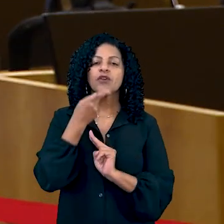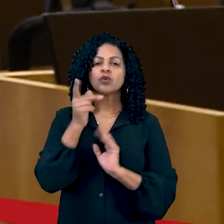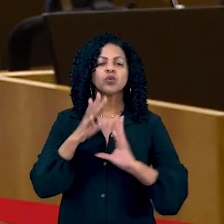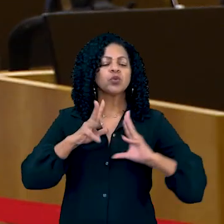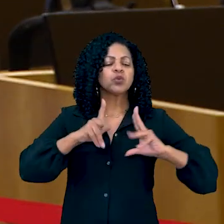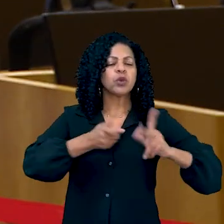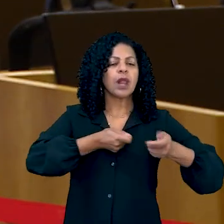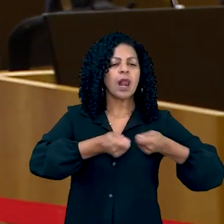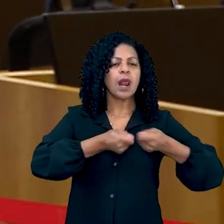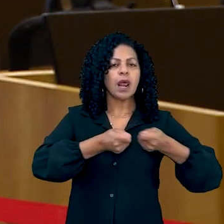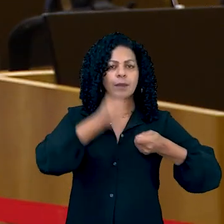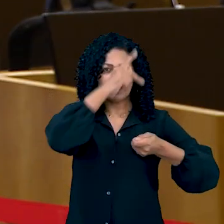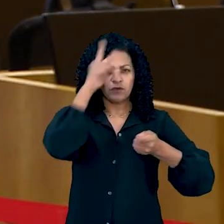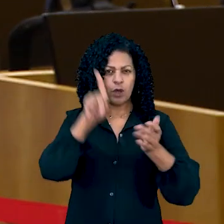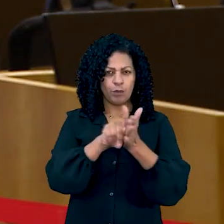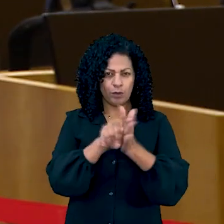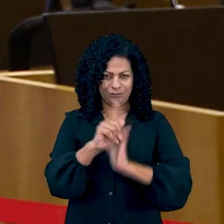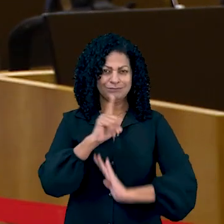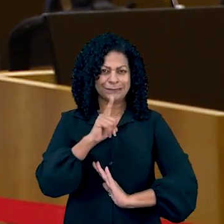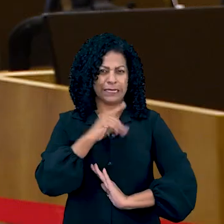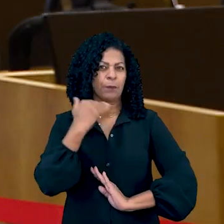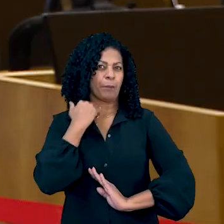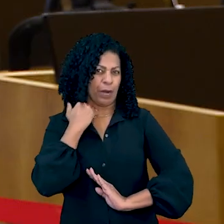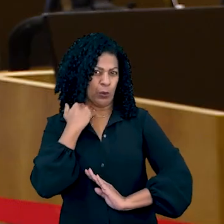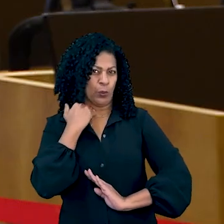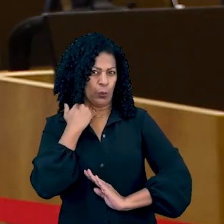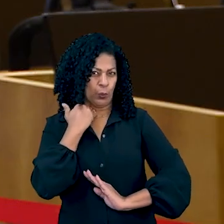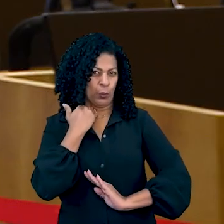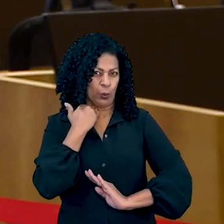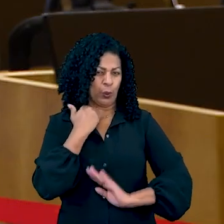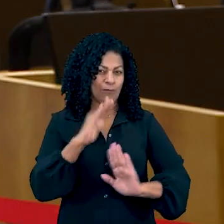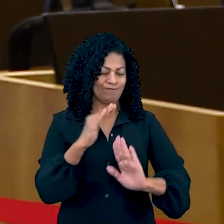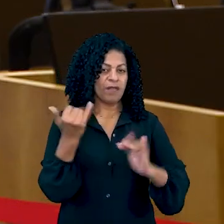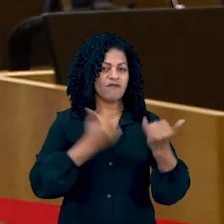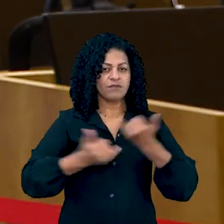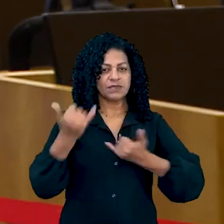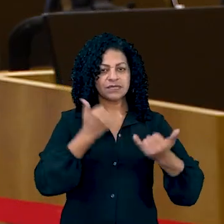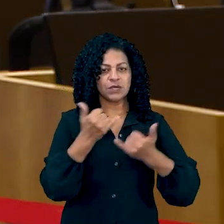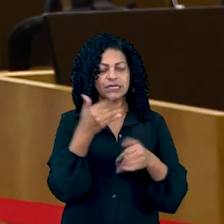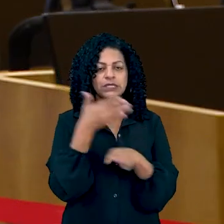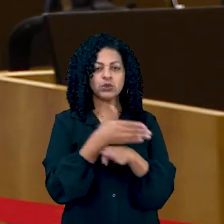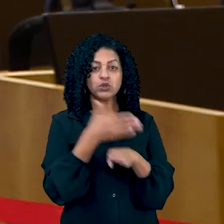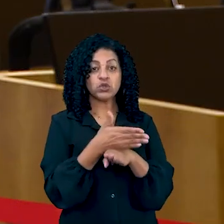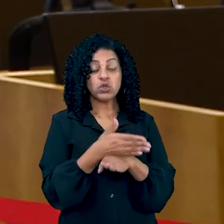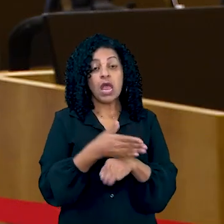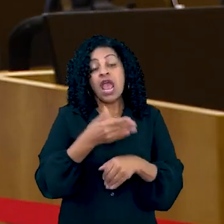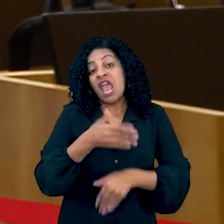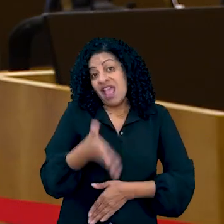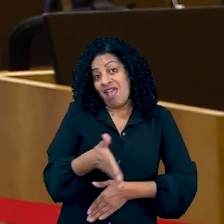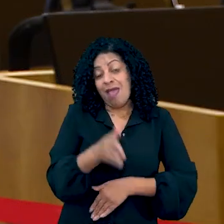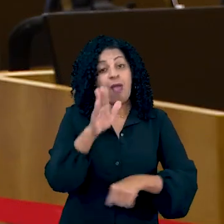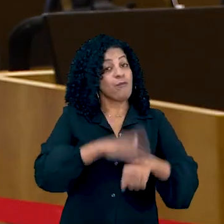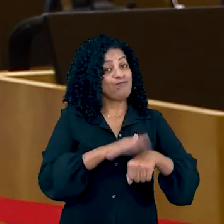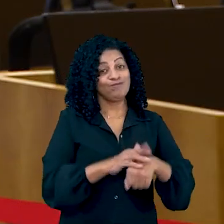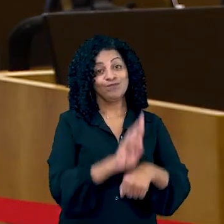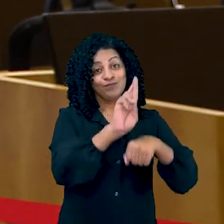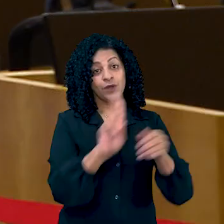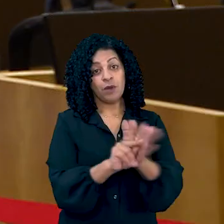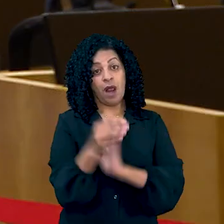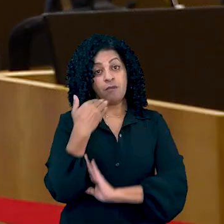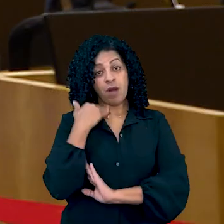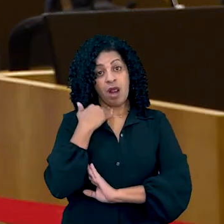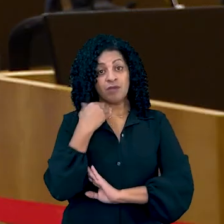movimentações financeiras dos correntistas e o acesso a essas informações fazem parte da atividade do banco.